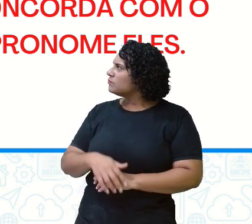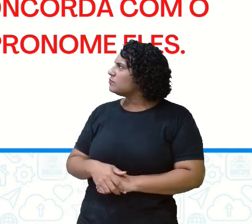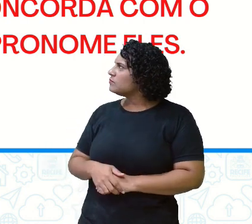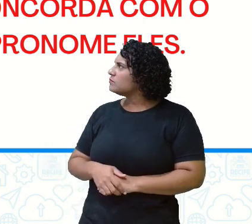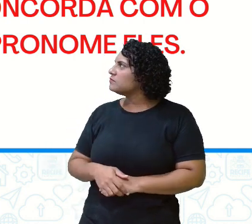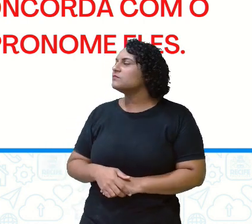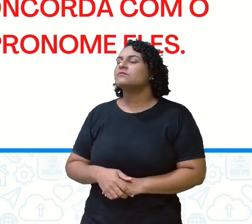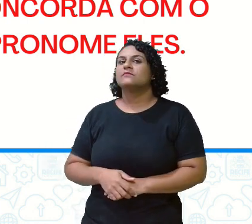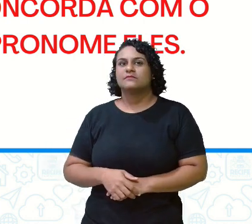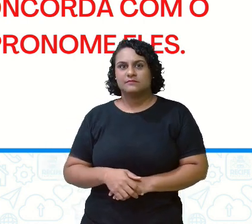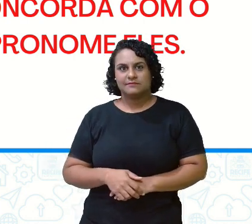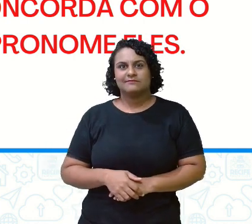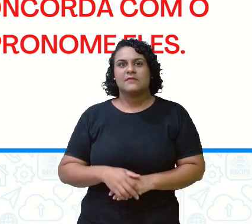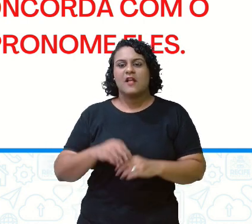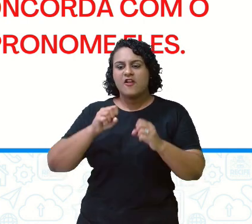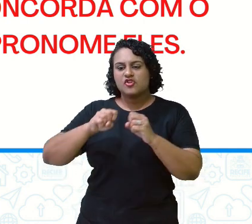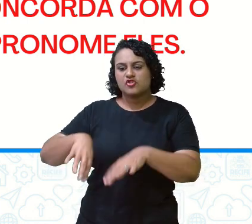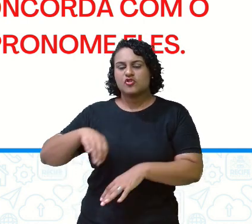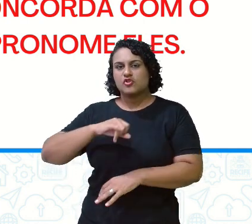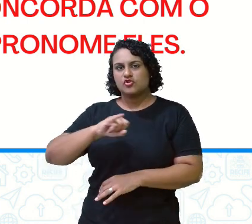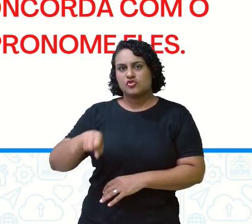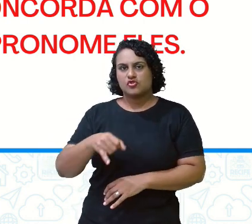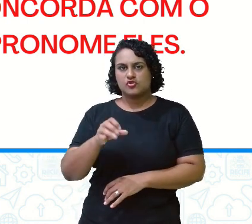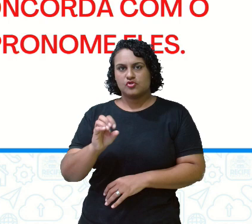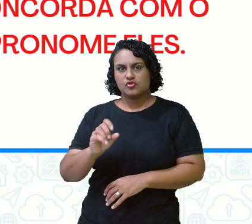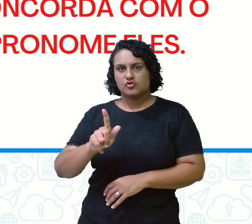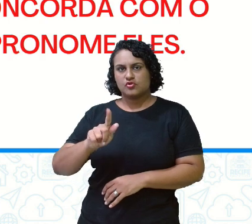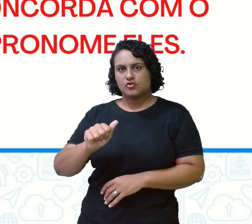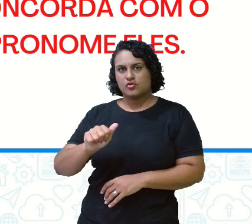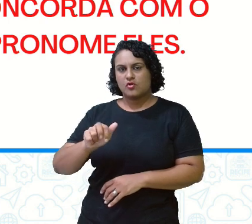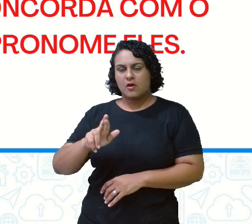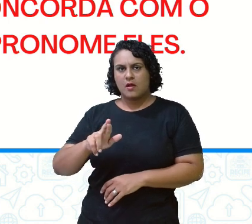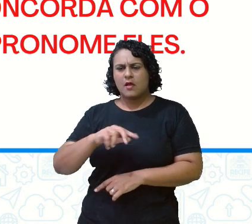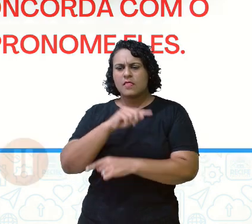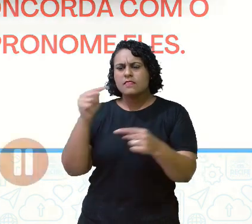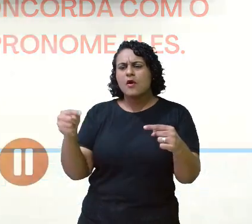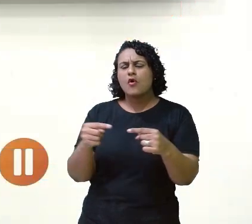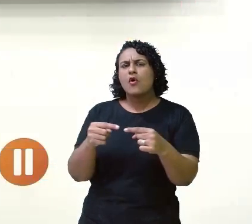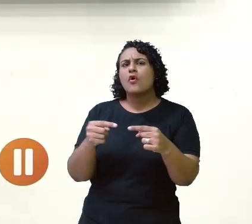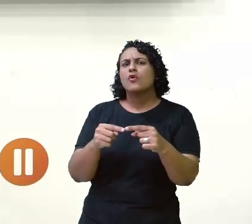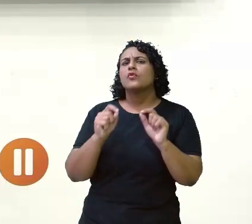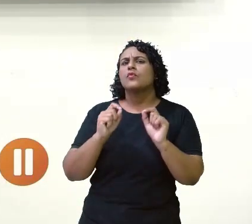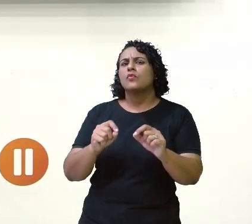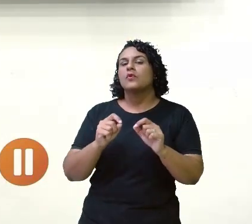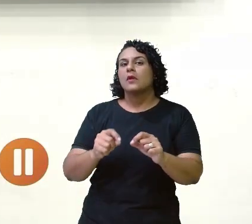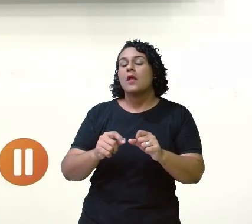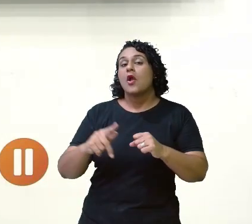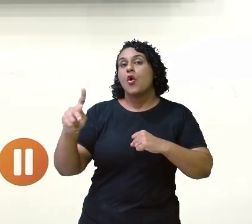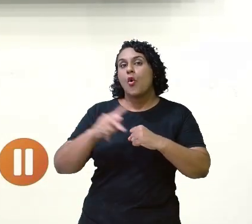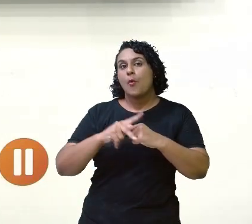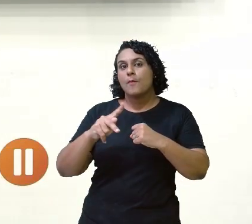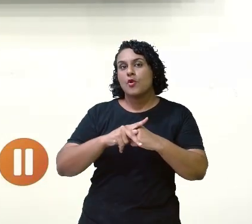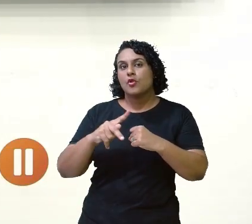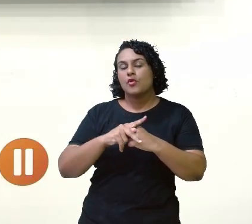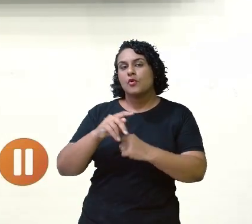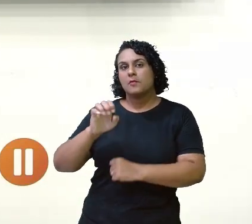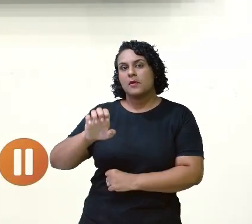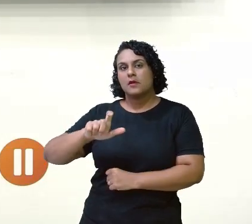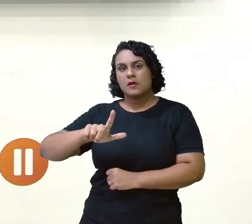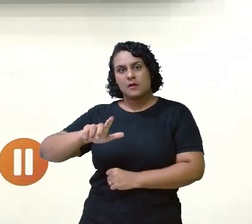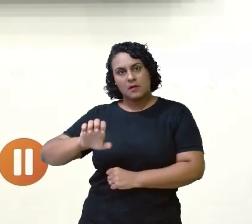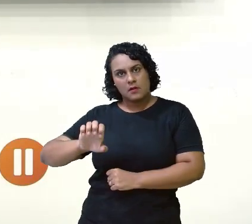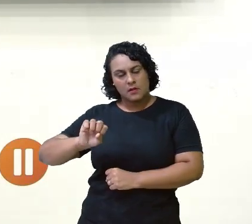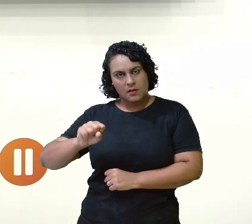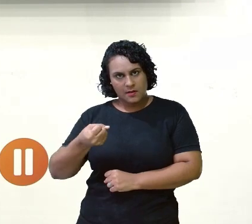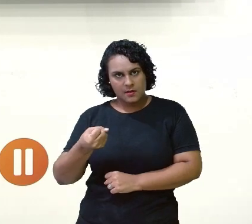é jogar. Ele está concordando com eles, que é o pronome, né? Quando a gente está aí falando